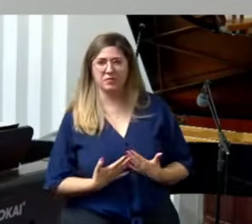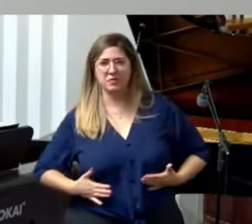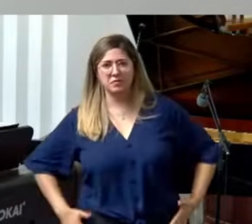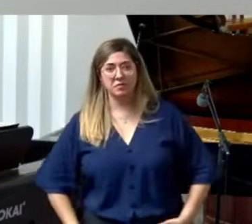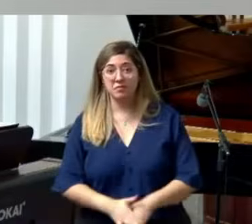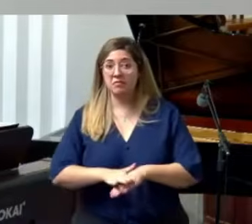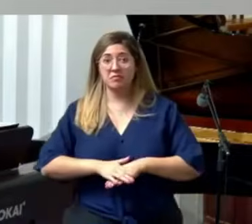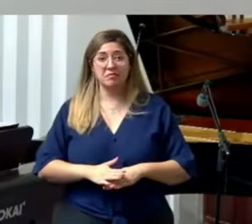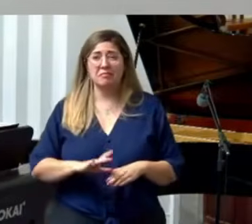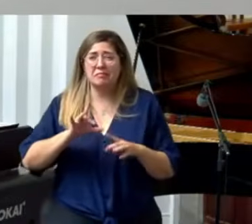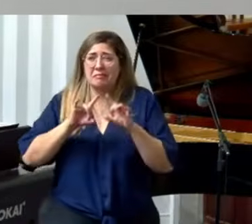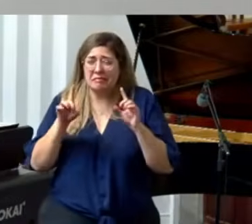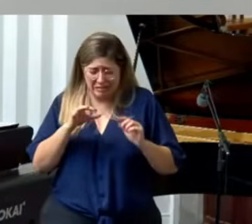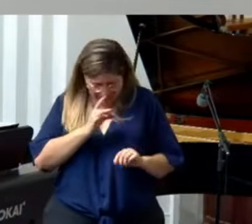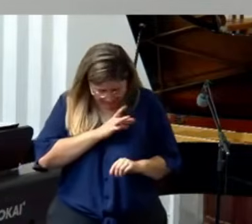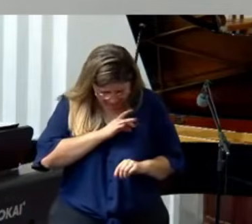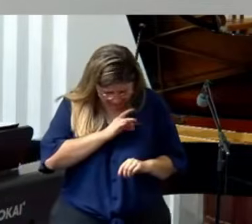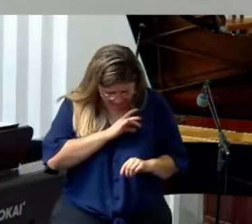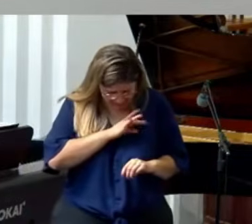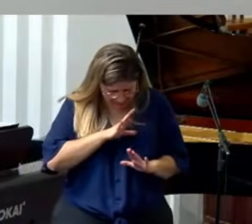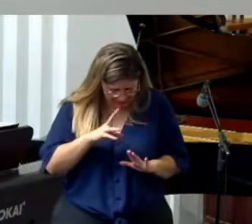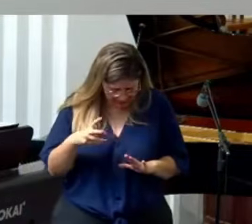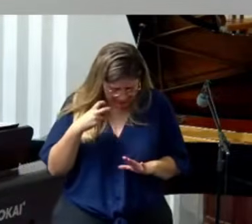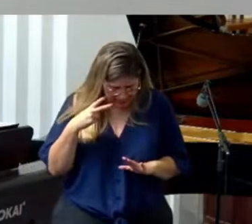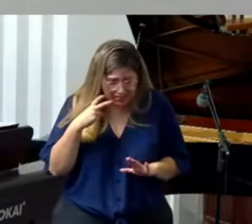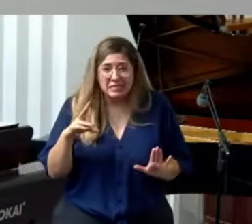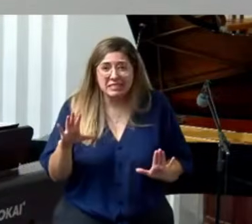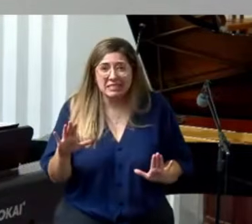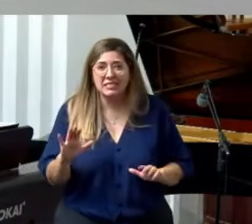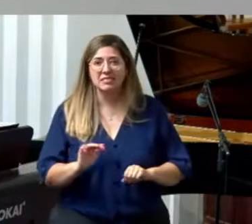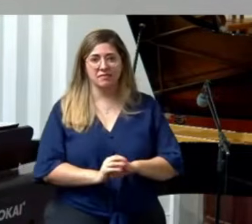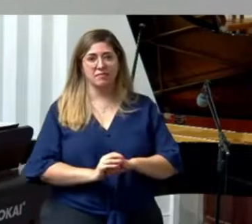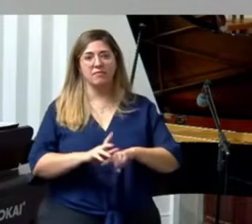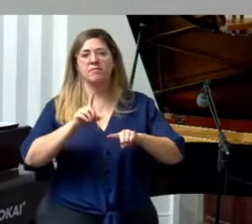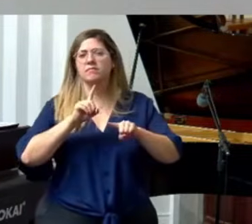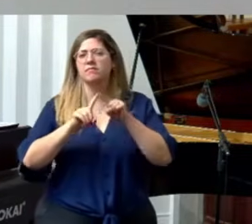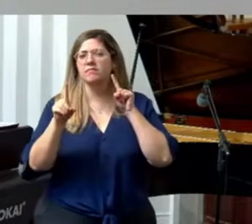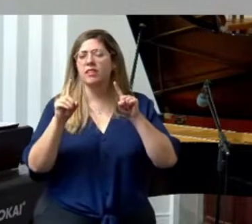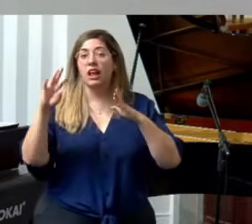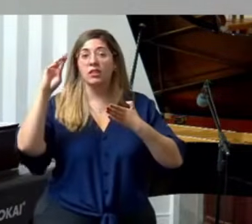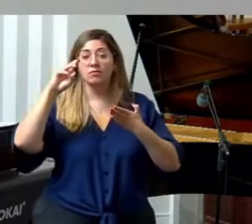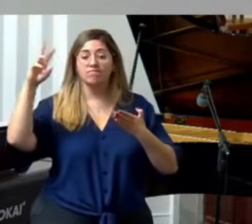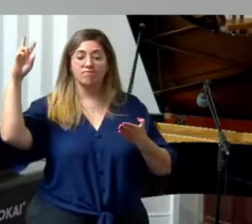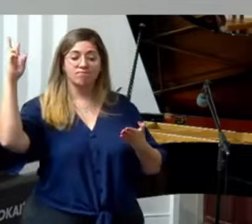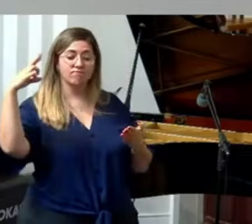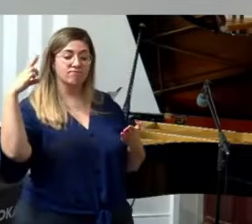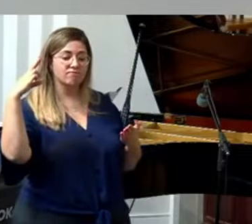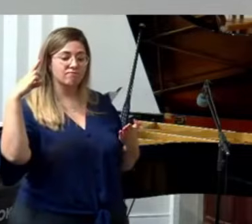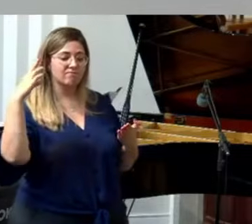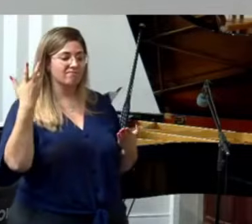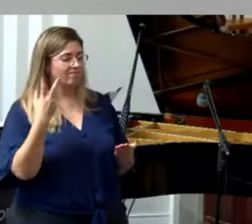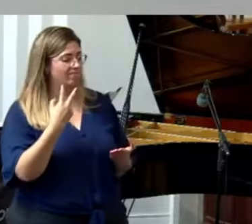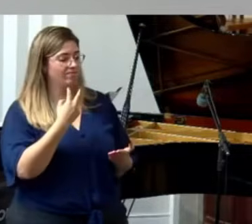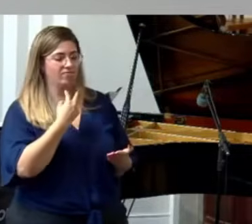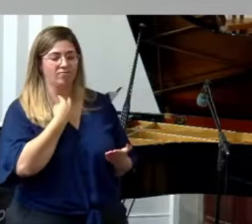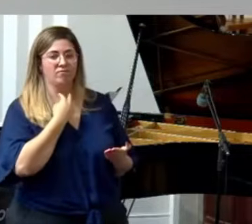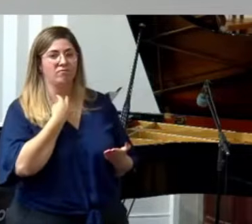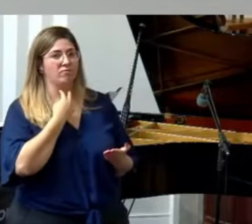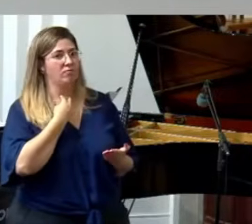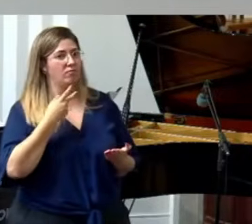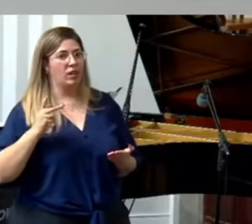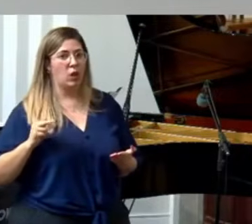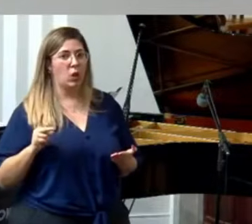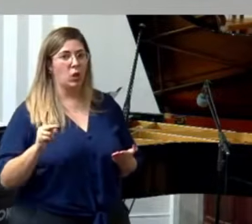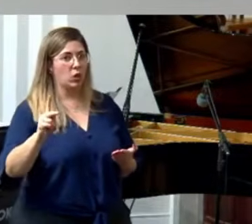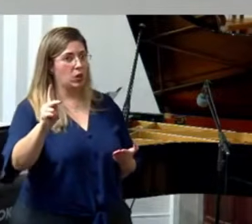com as demais consequências daquela queda. E o Senhor, ao enxergar isso, entende que eles não podem